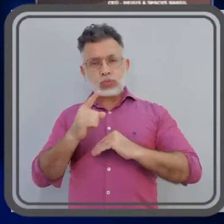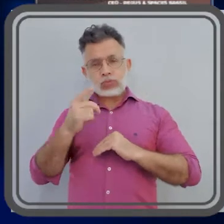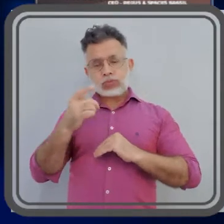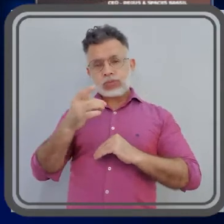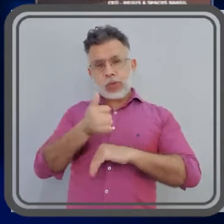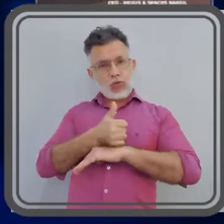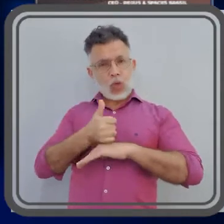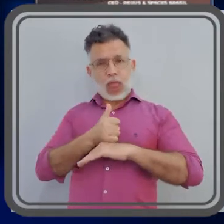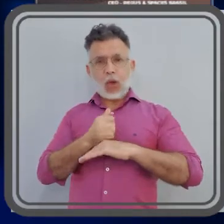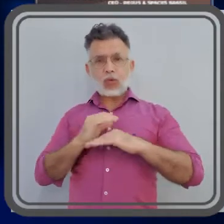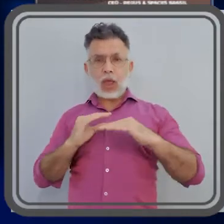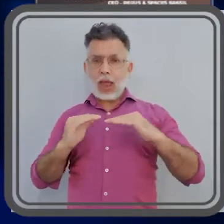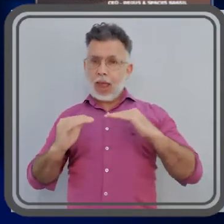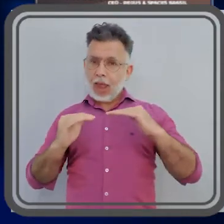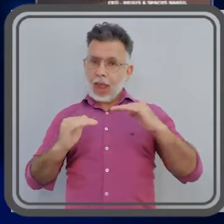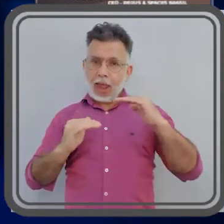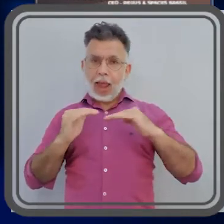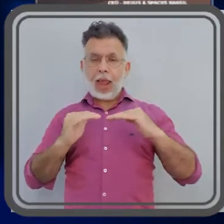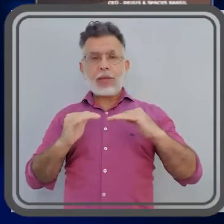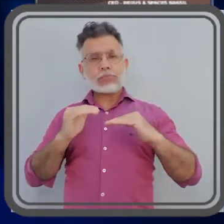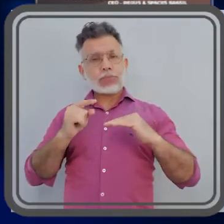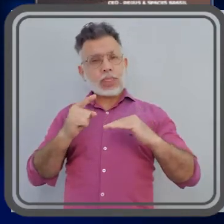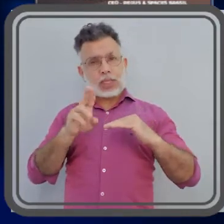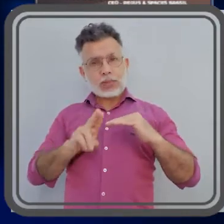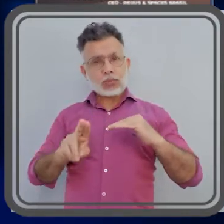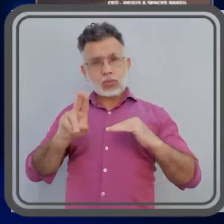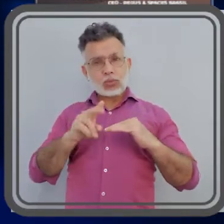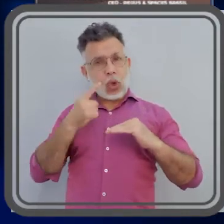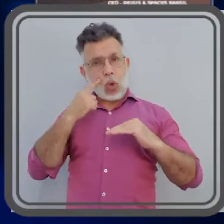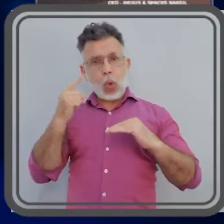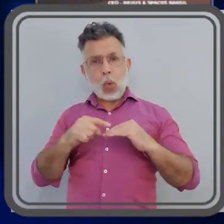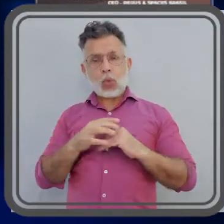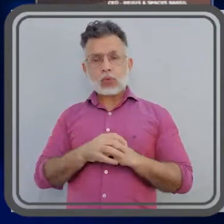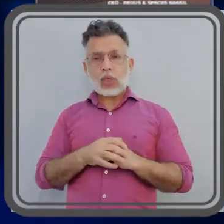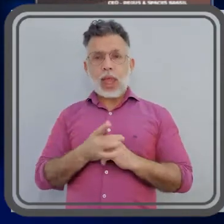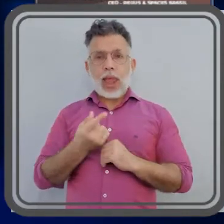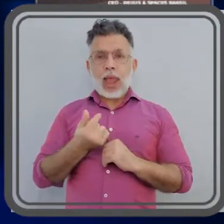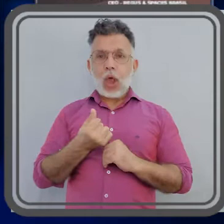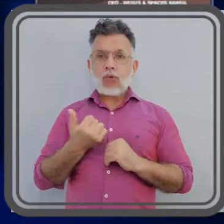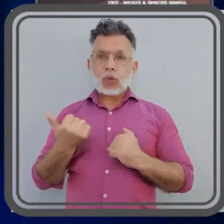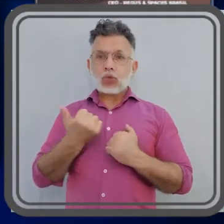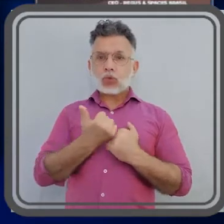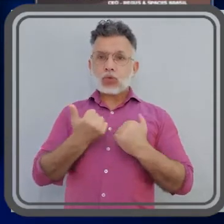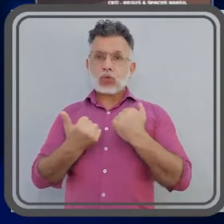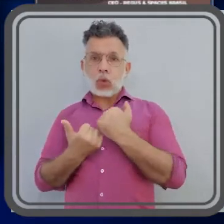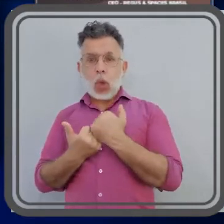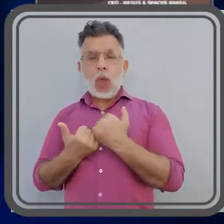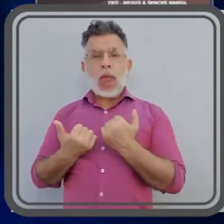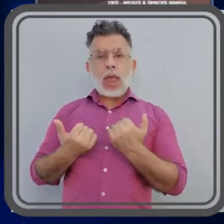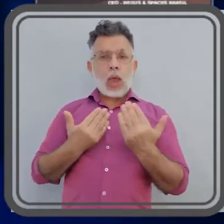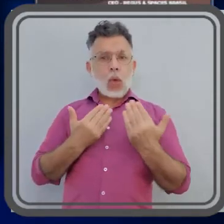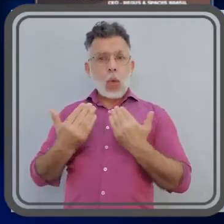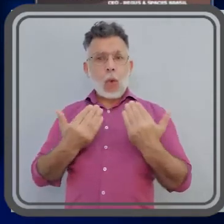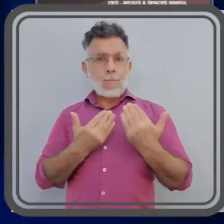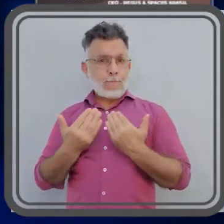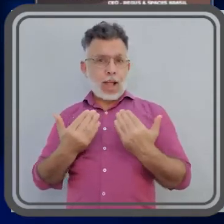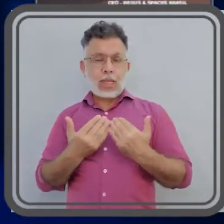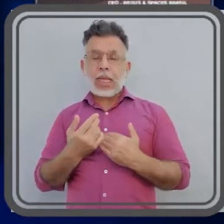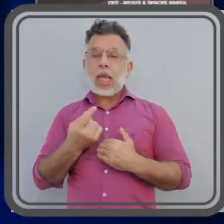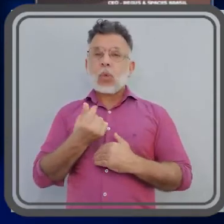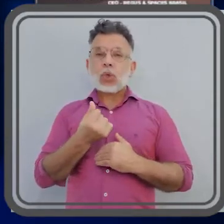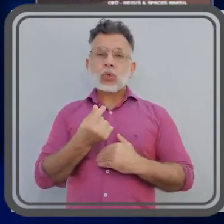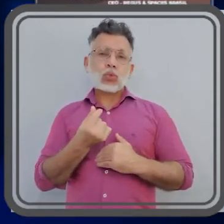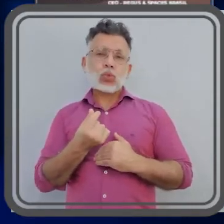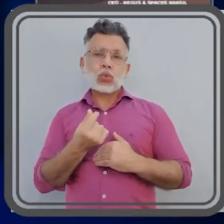existiu, ele fala que a métrica que ele mais usa, olha, é o valor de reposição e compara com o preço, né? O valor de reposição seria quanto custa